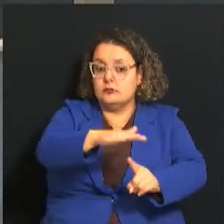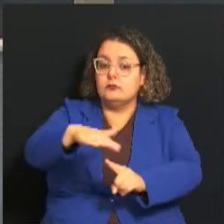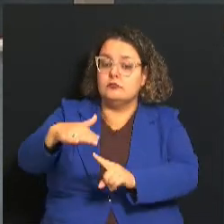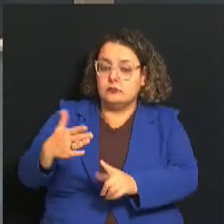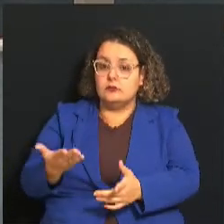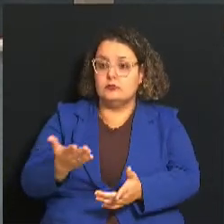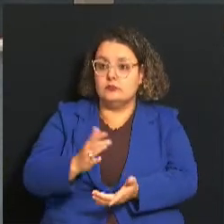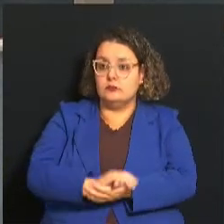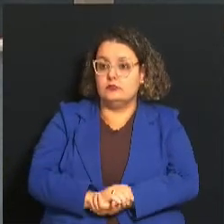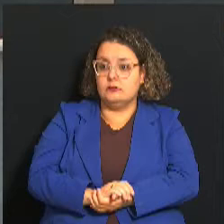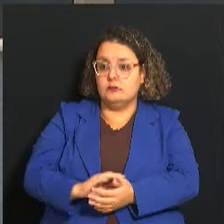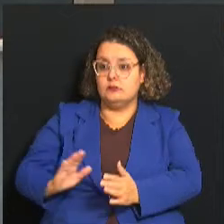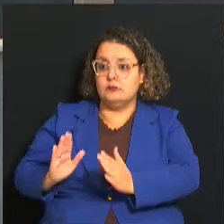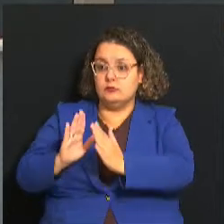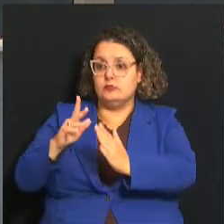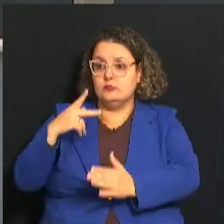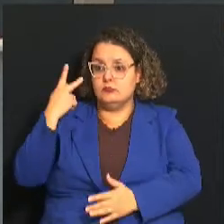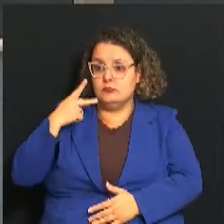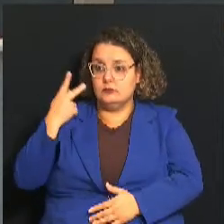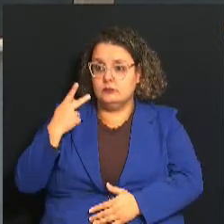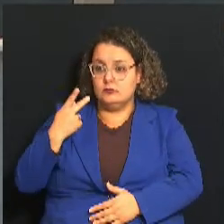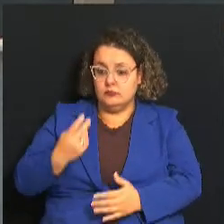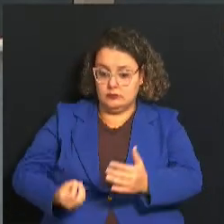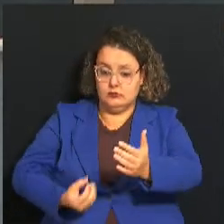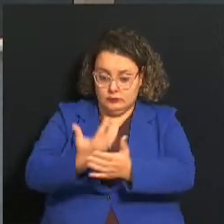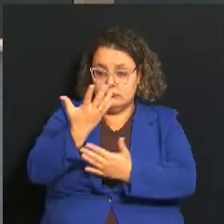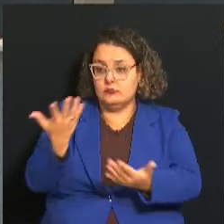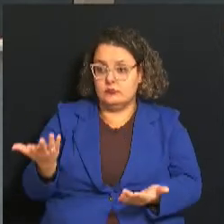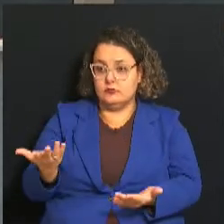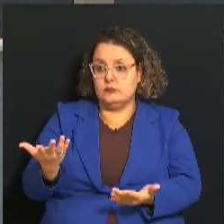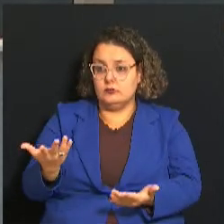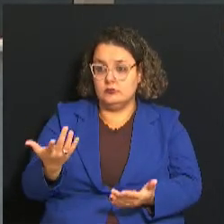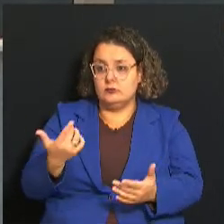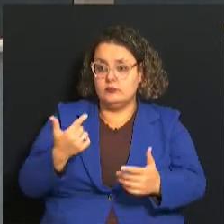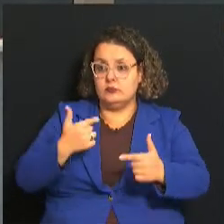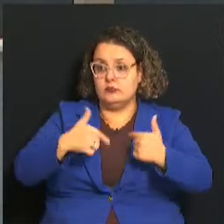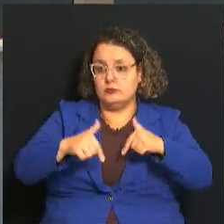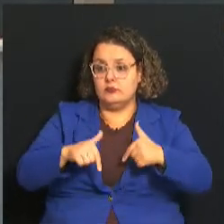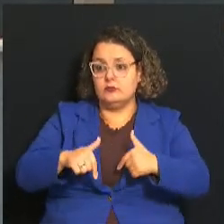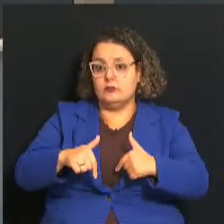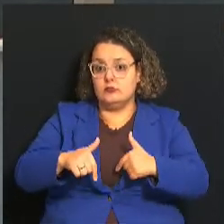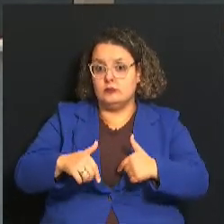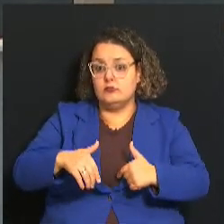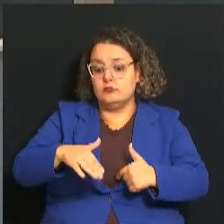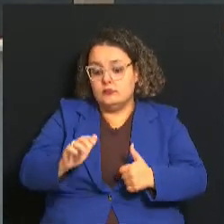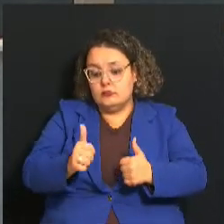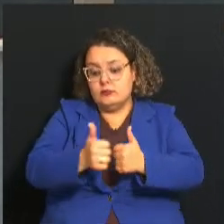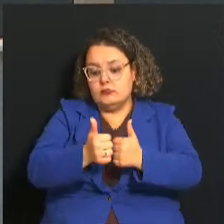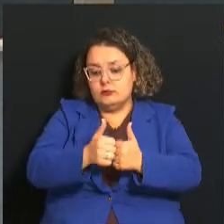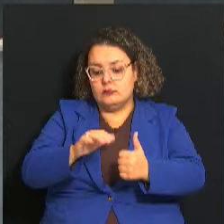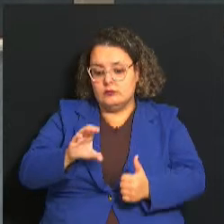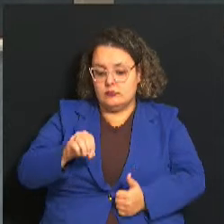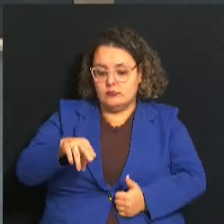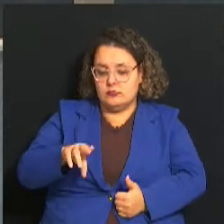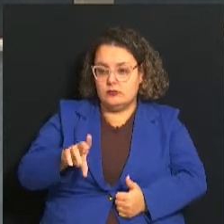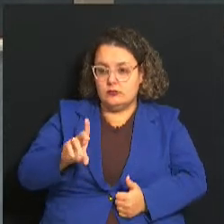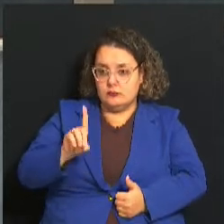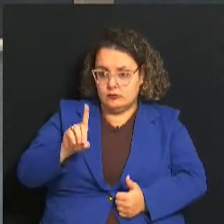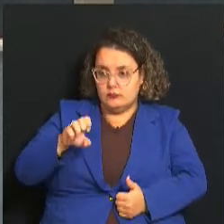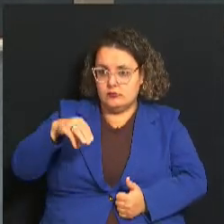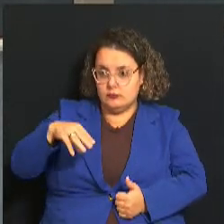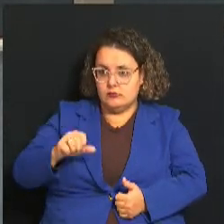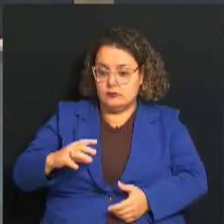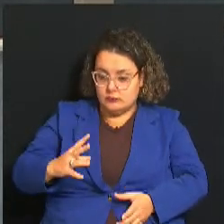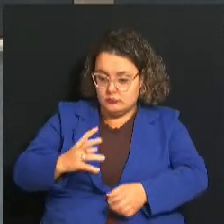que está sendo constituída, ela tem que trabalhar muito mais próximo do CONDEMA e dando força ao